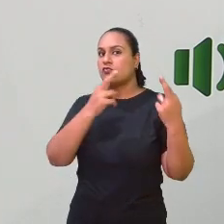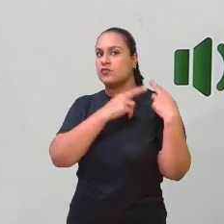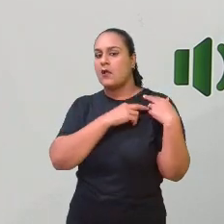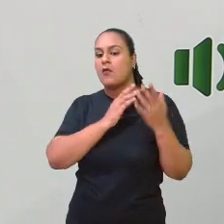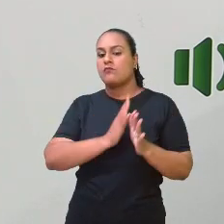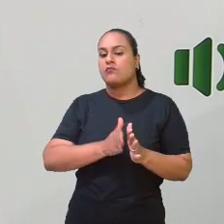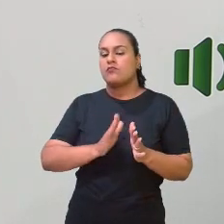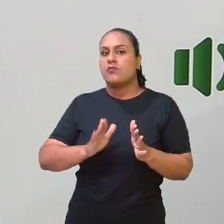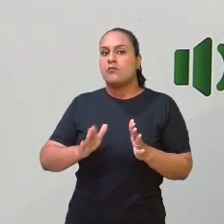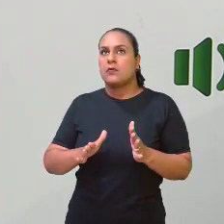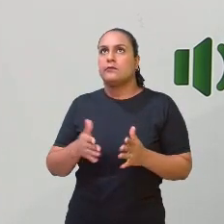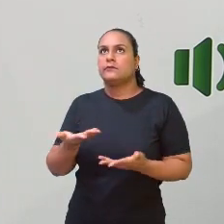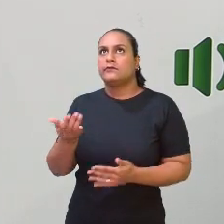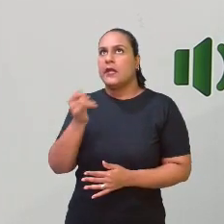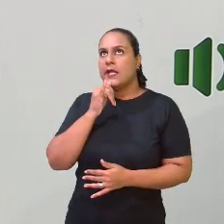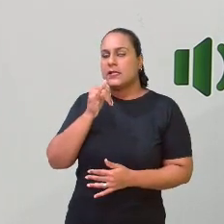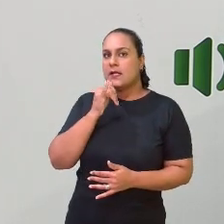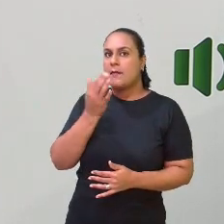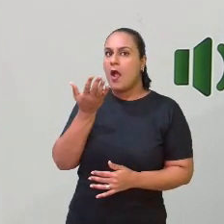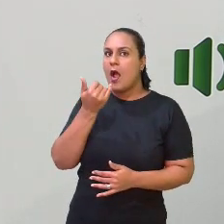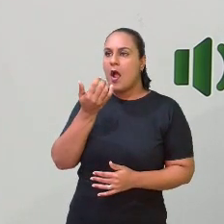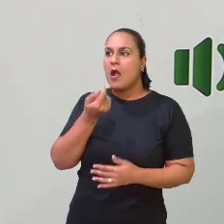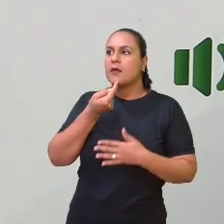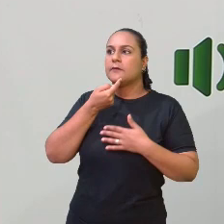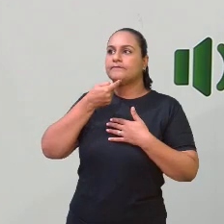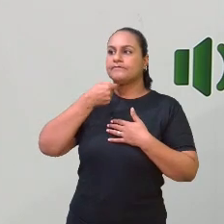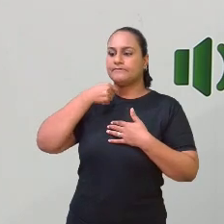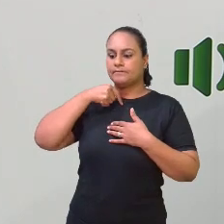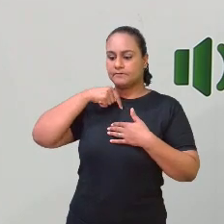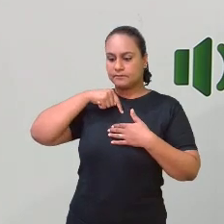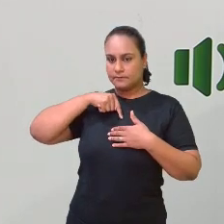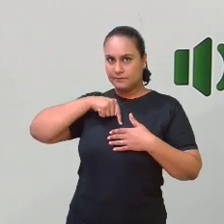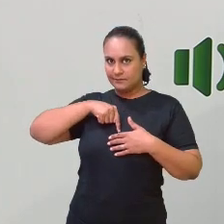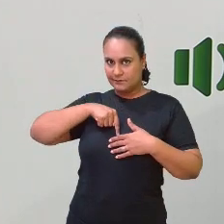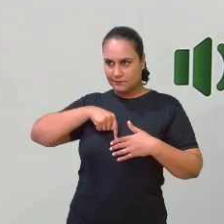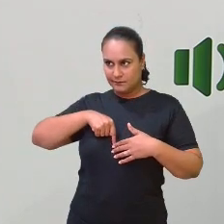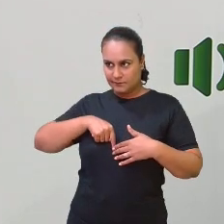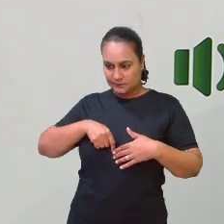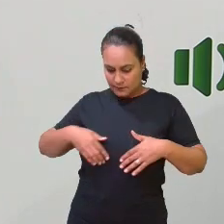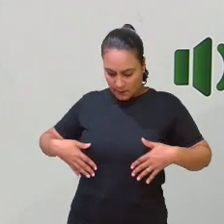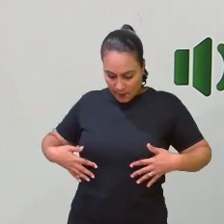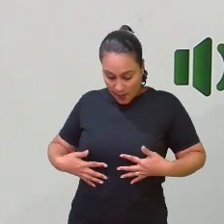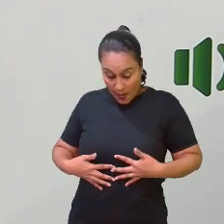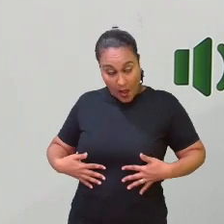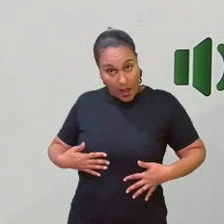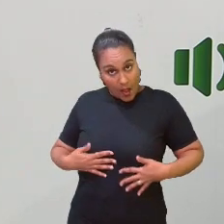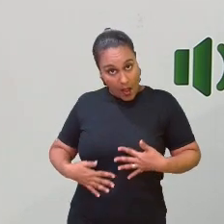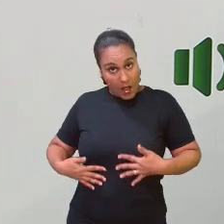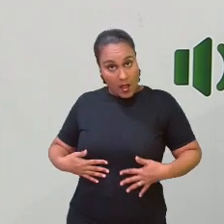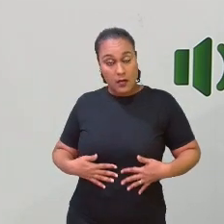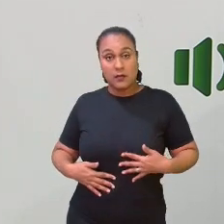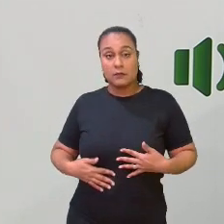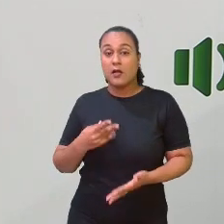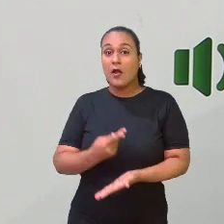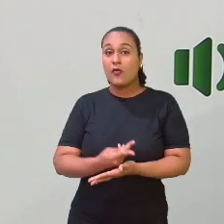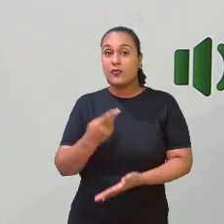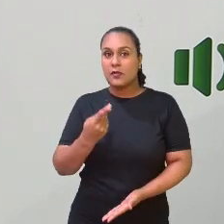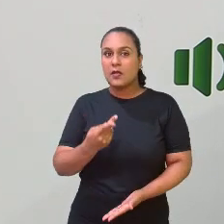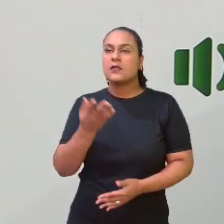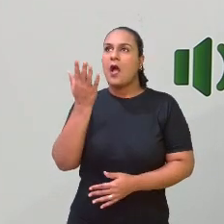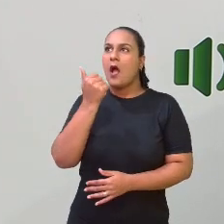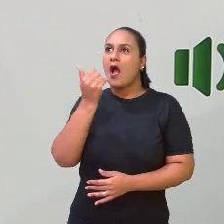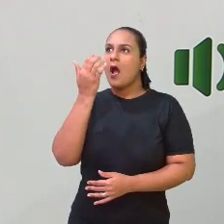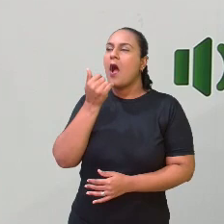processo de digestão, por exemplo. Ele está localizado nessa área e faz com que aconteça o